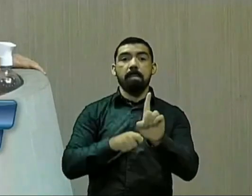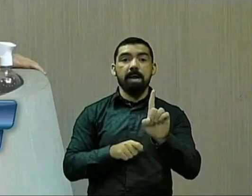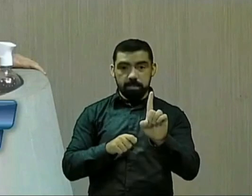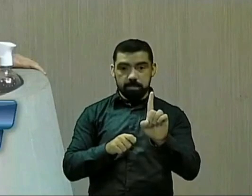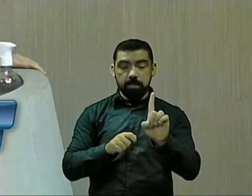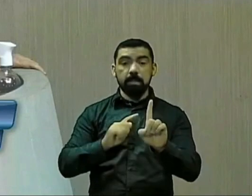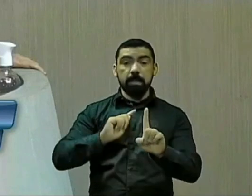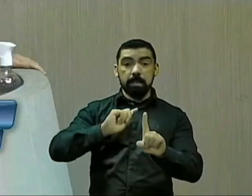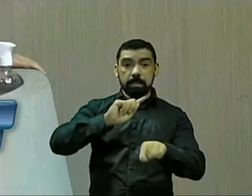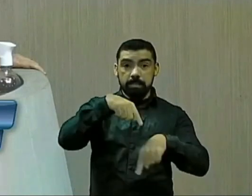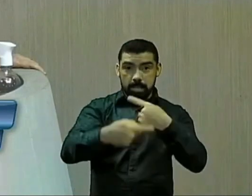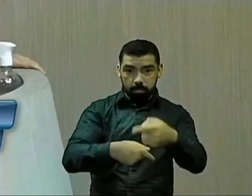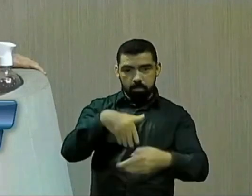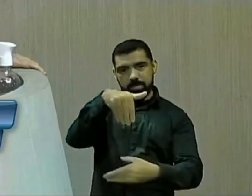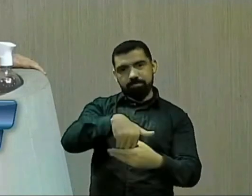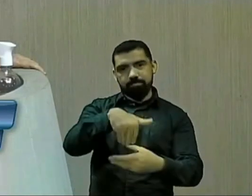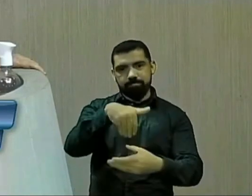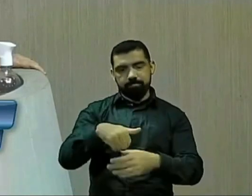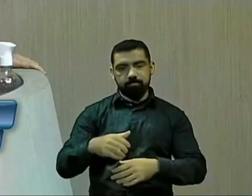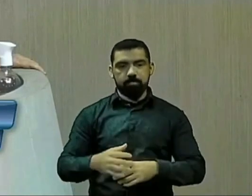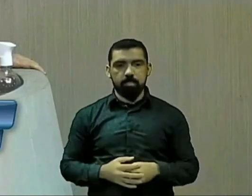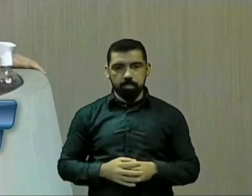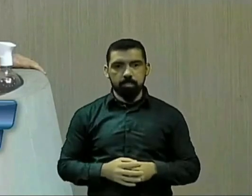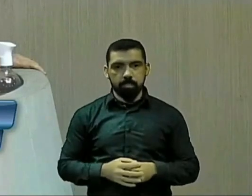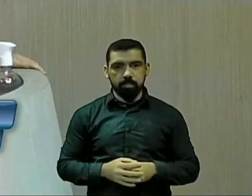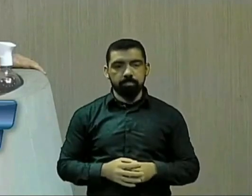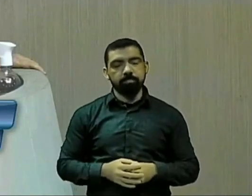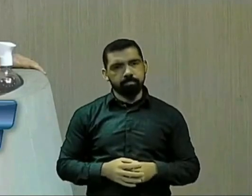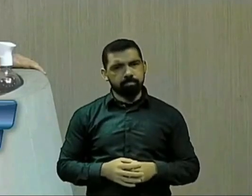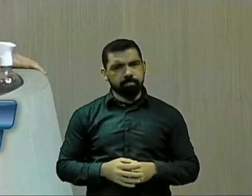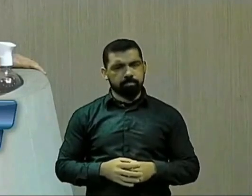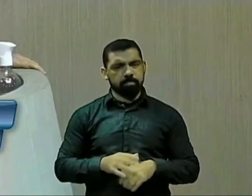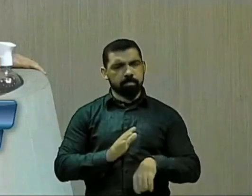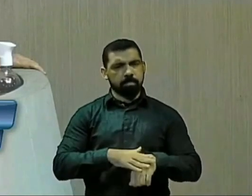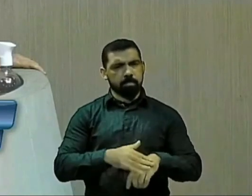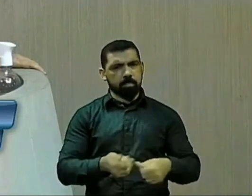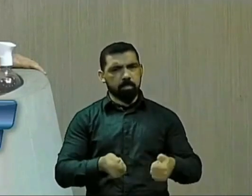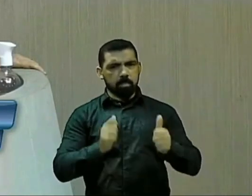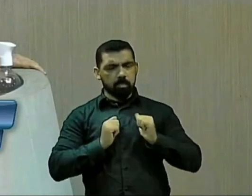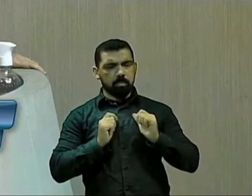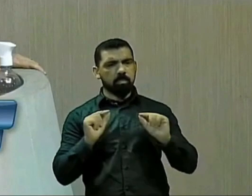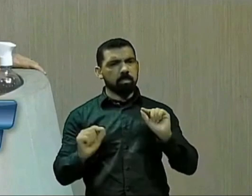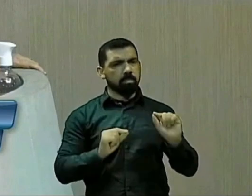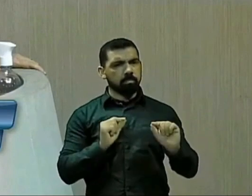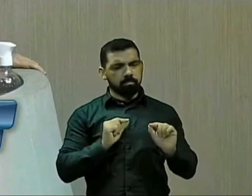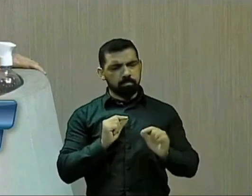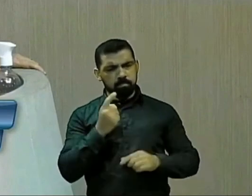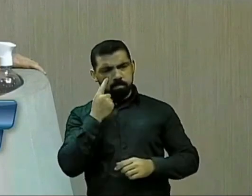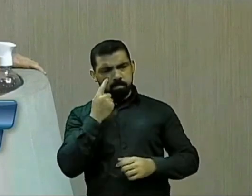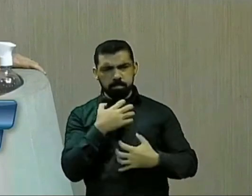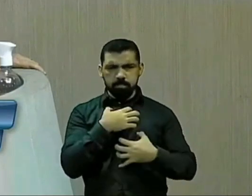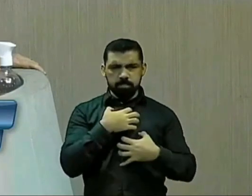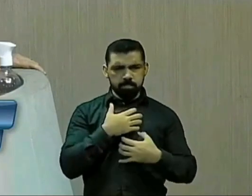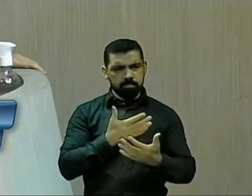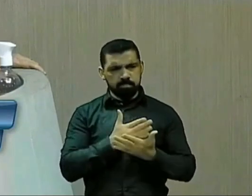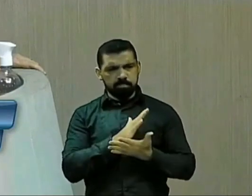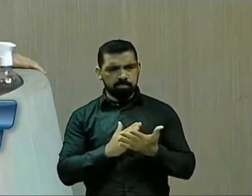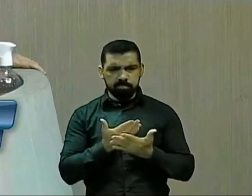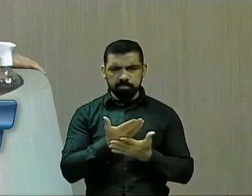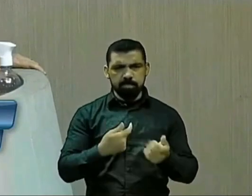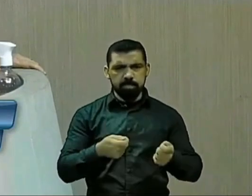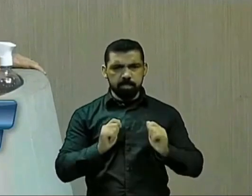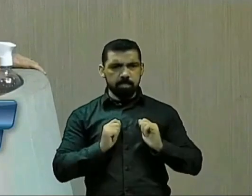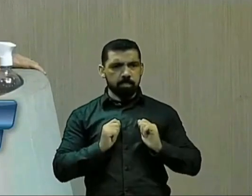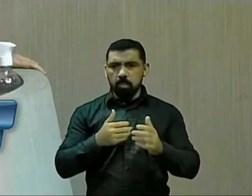meio após as eleições. Isso me causa espécie. Isso causa espécie